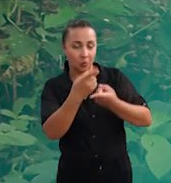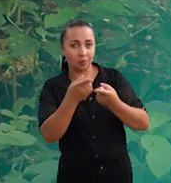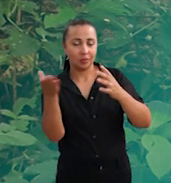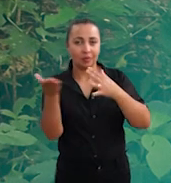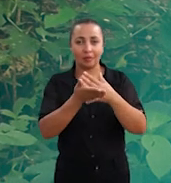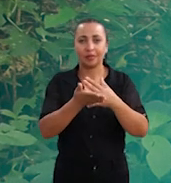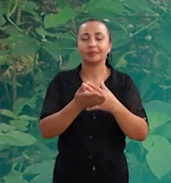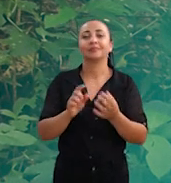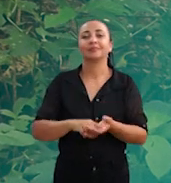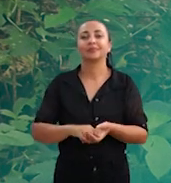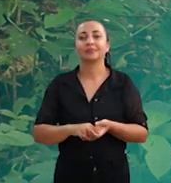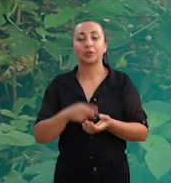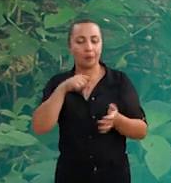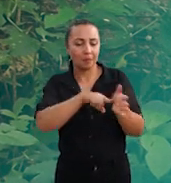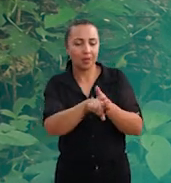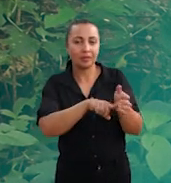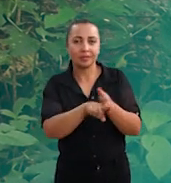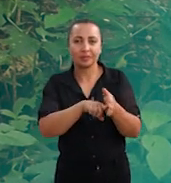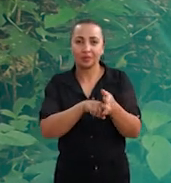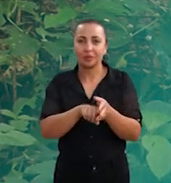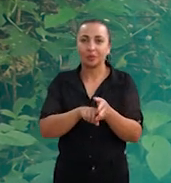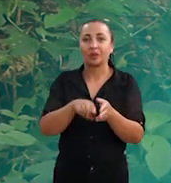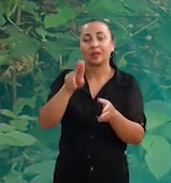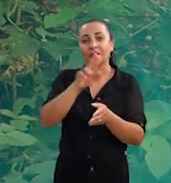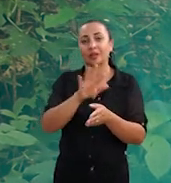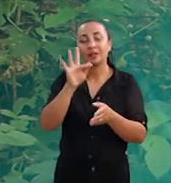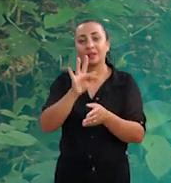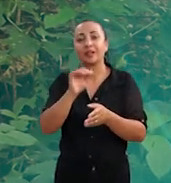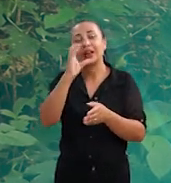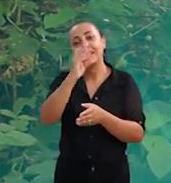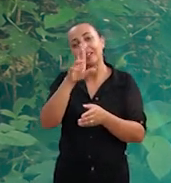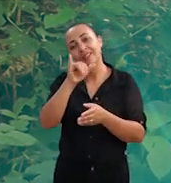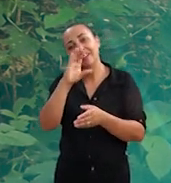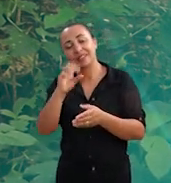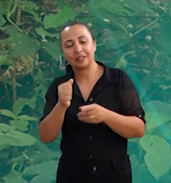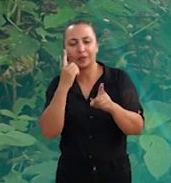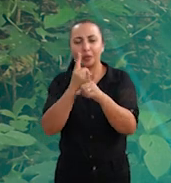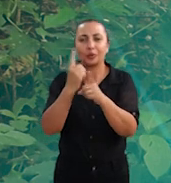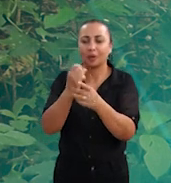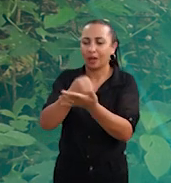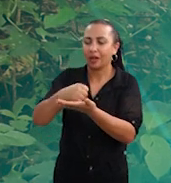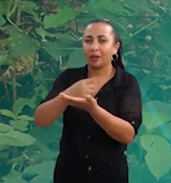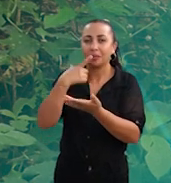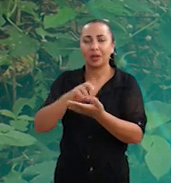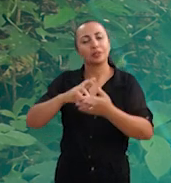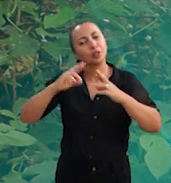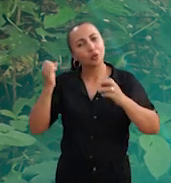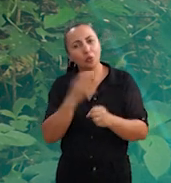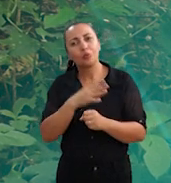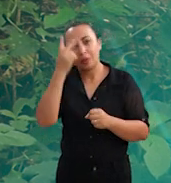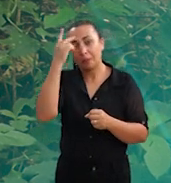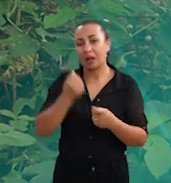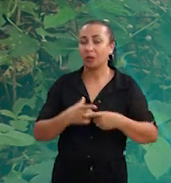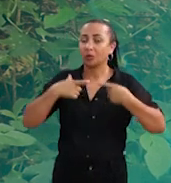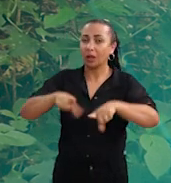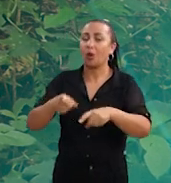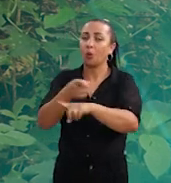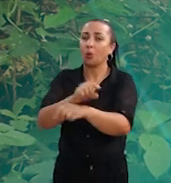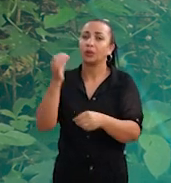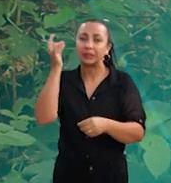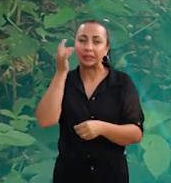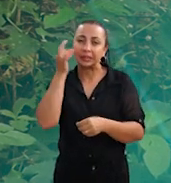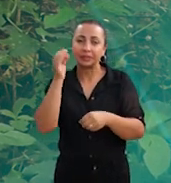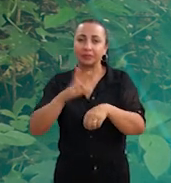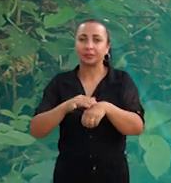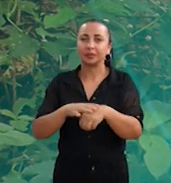No próximo bloco, vamos ver que pesquisadores da Universidade Federal do Cariri estão descobrindo uma droga alternativa para combater a